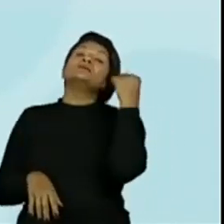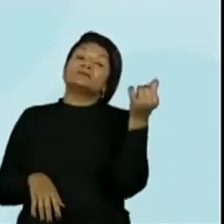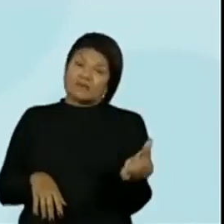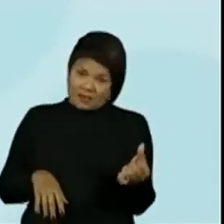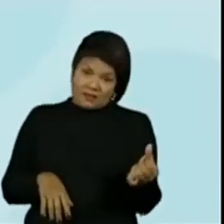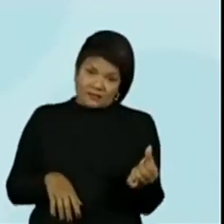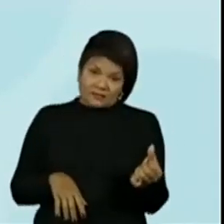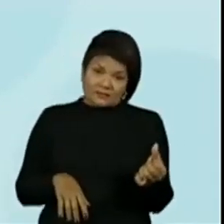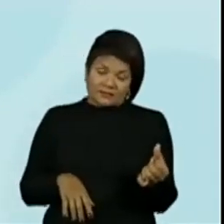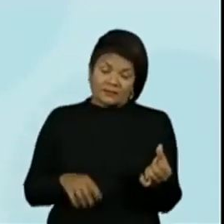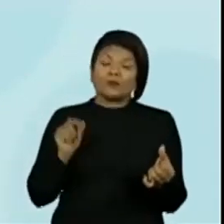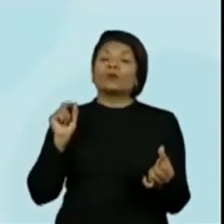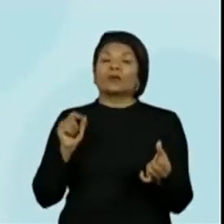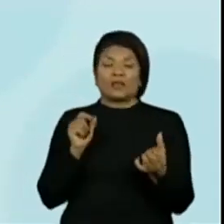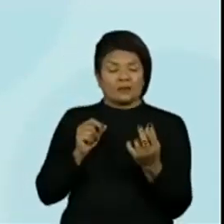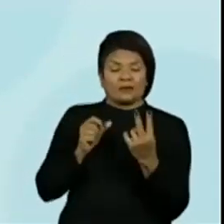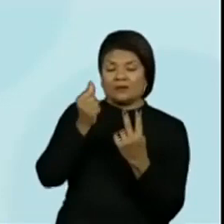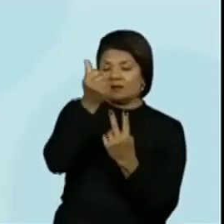6